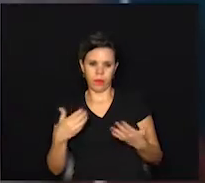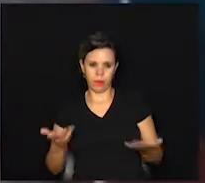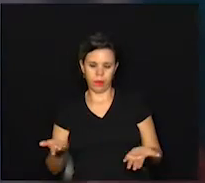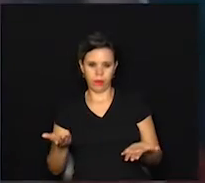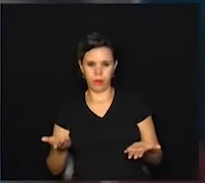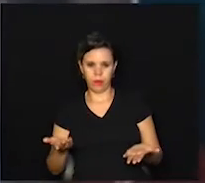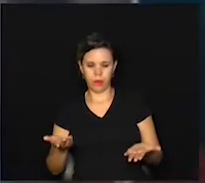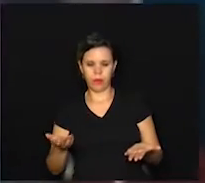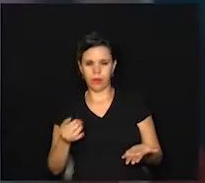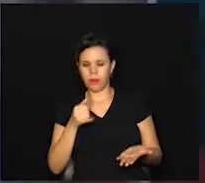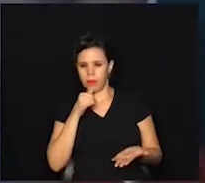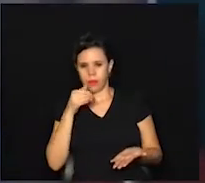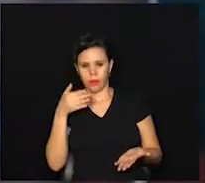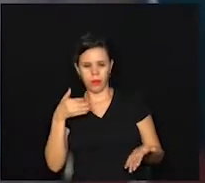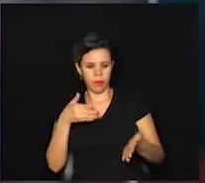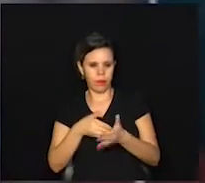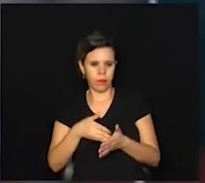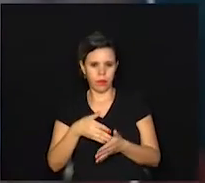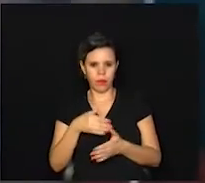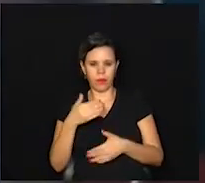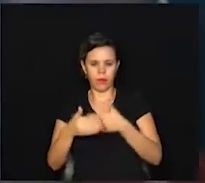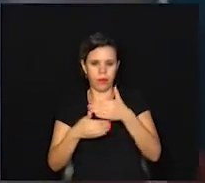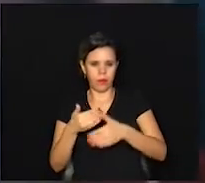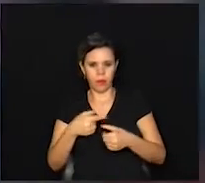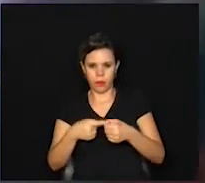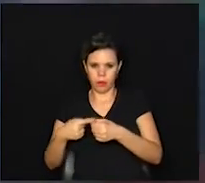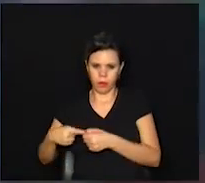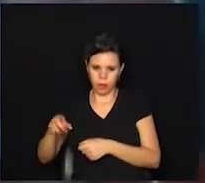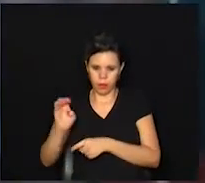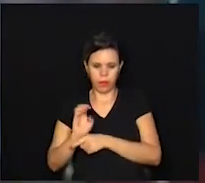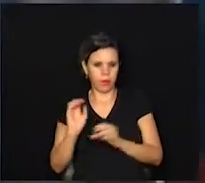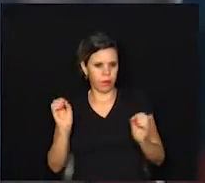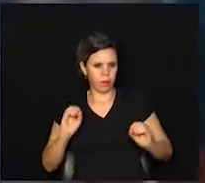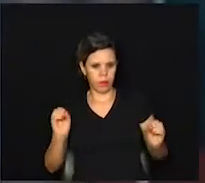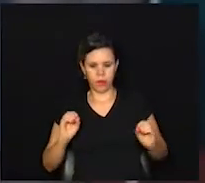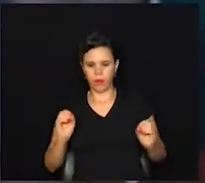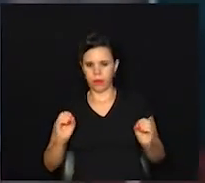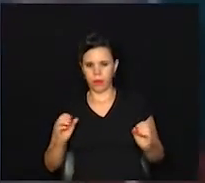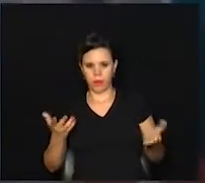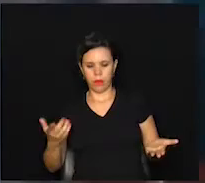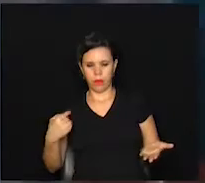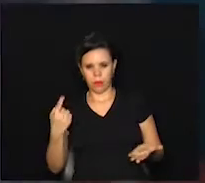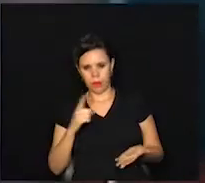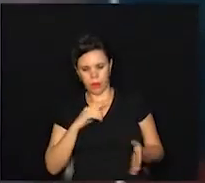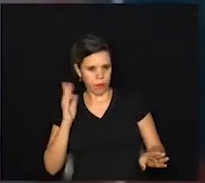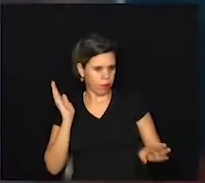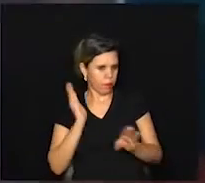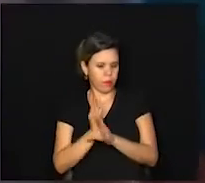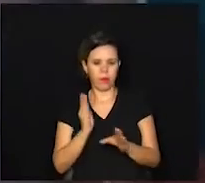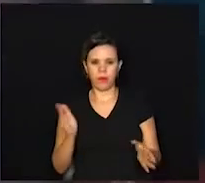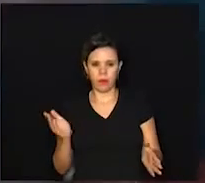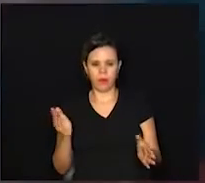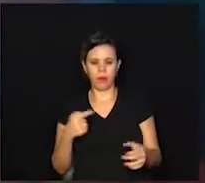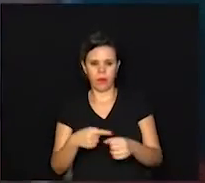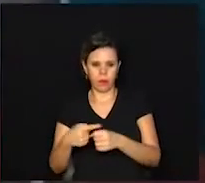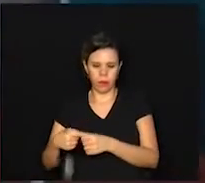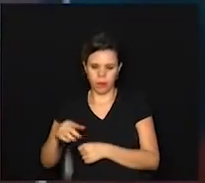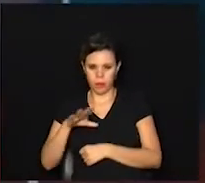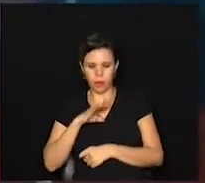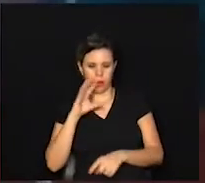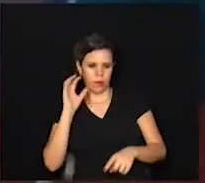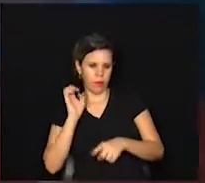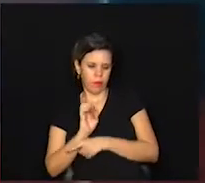nos impede de avançar nos municípios e estados de forma nenhuma. Nós temos que identificar nos municípios e nos